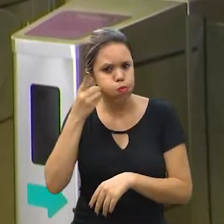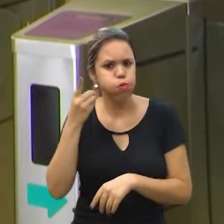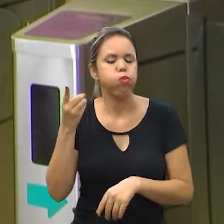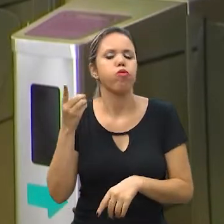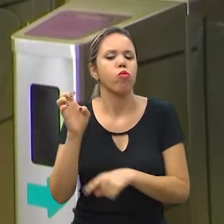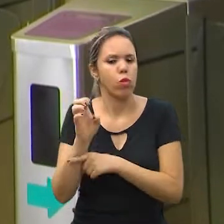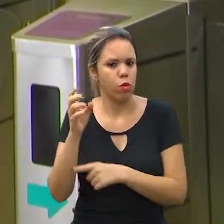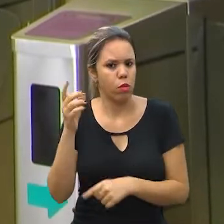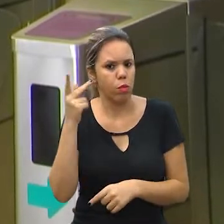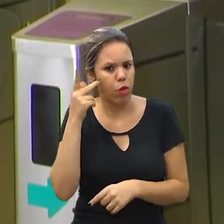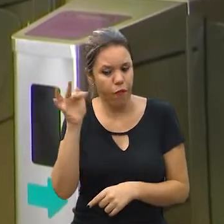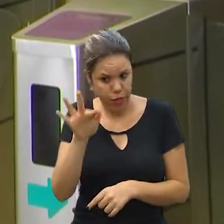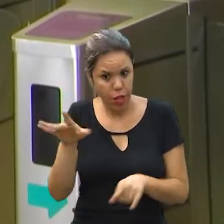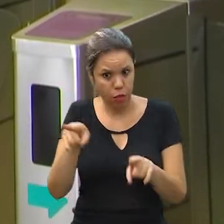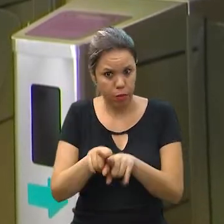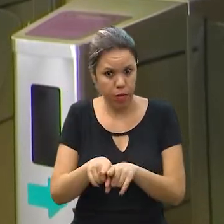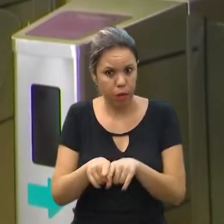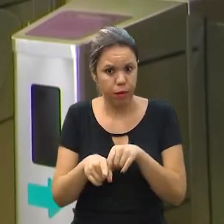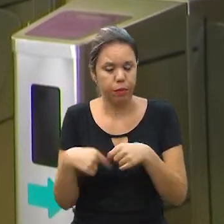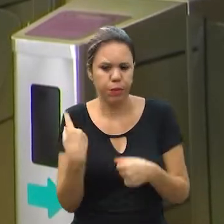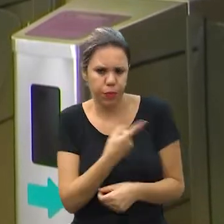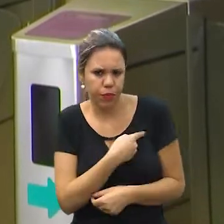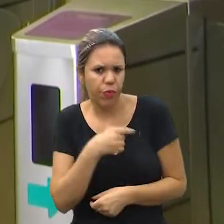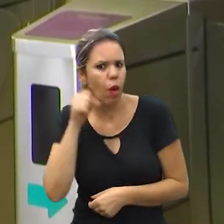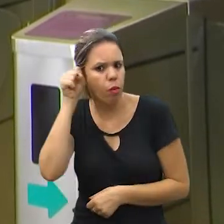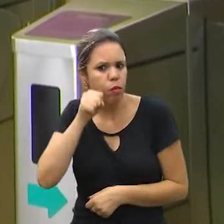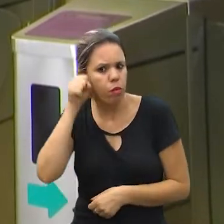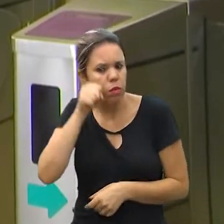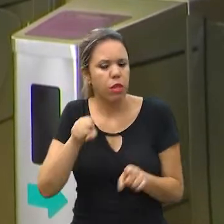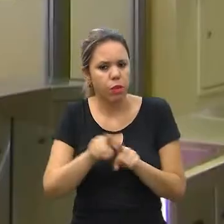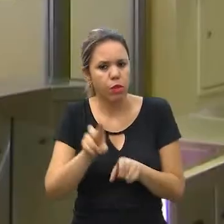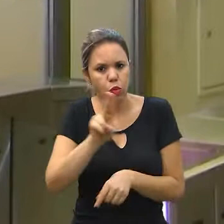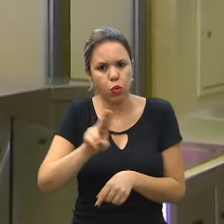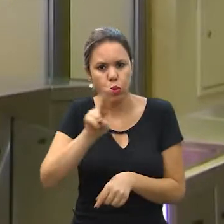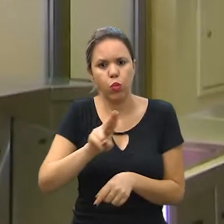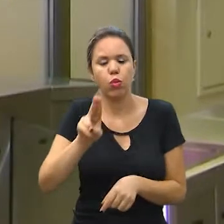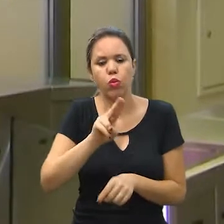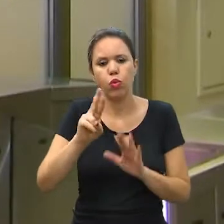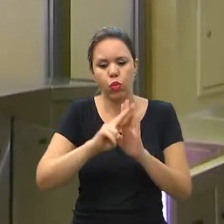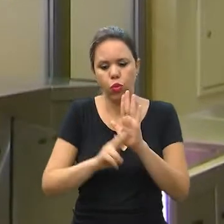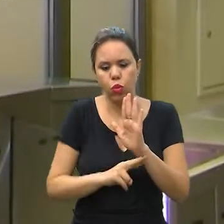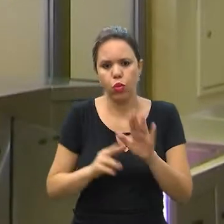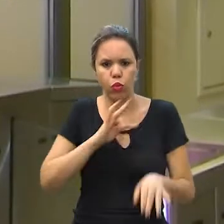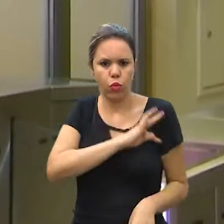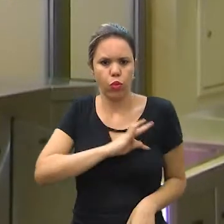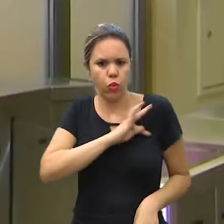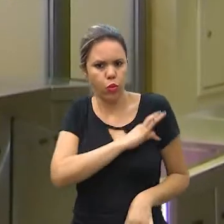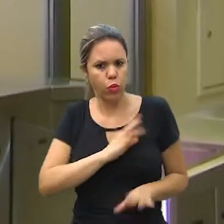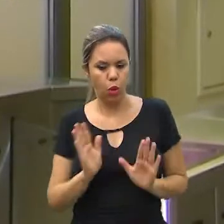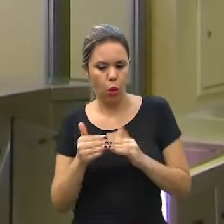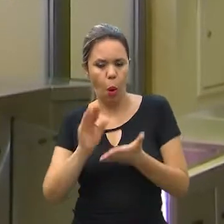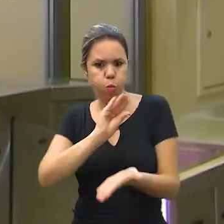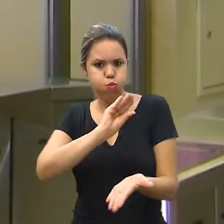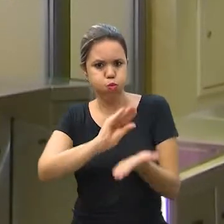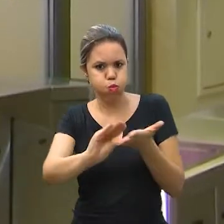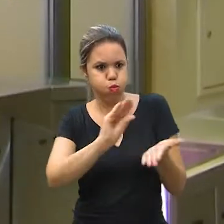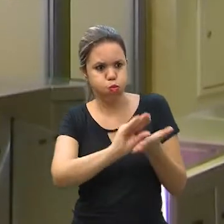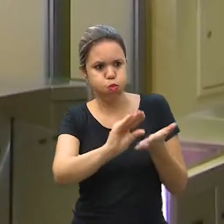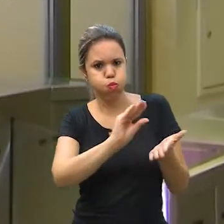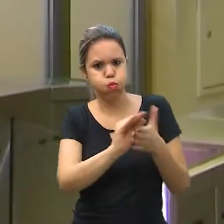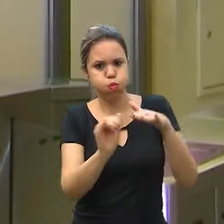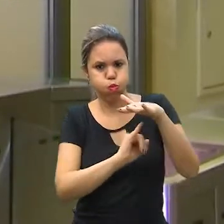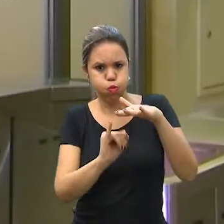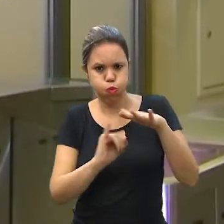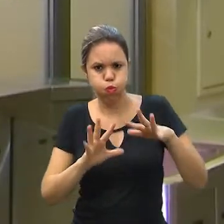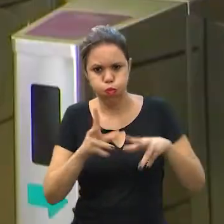deputados paulistas, estaduais, federais e aos nossos senadores a utilização de critérios técnicos para destinar emendas